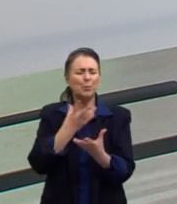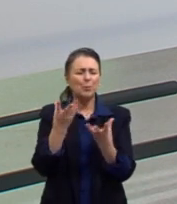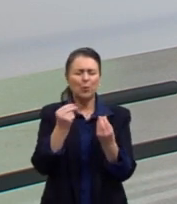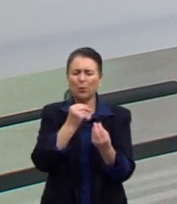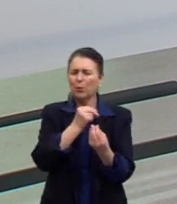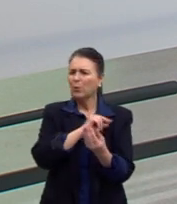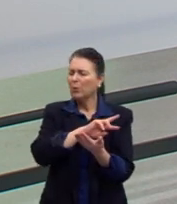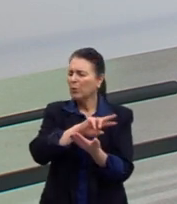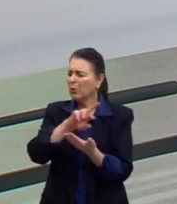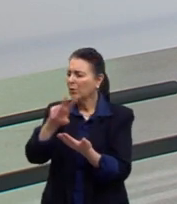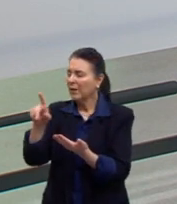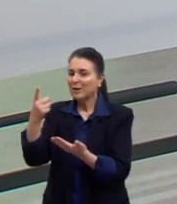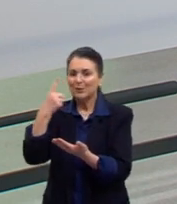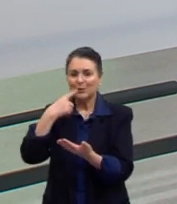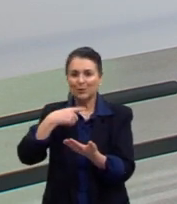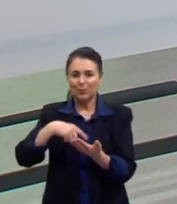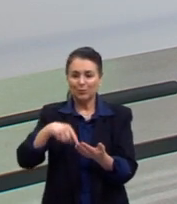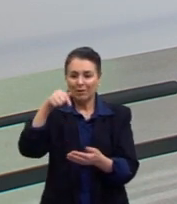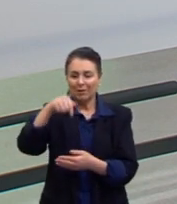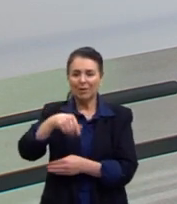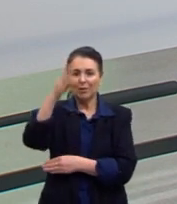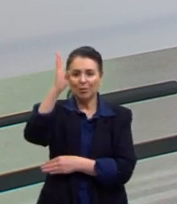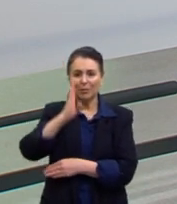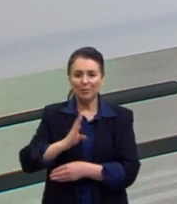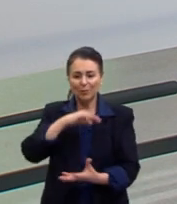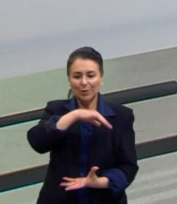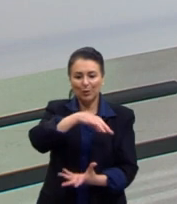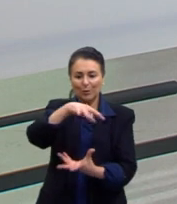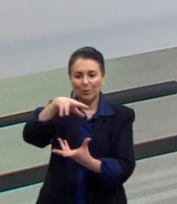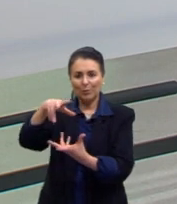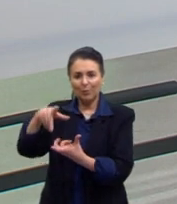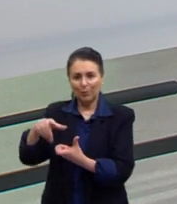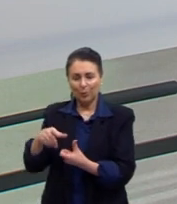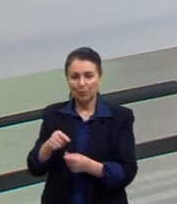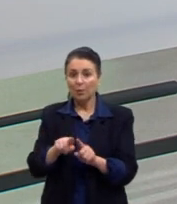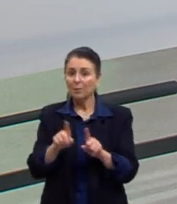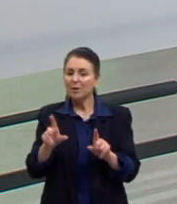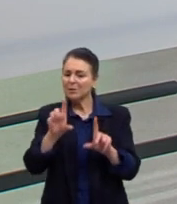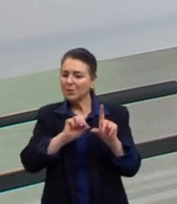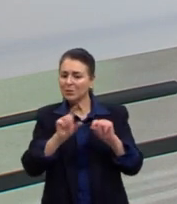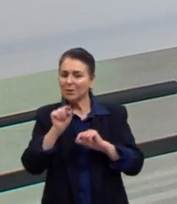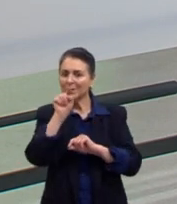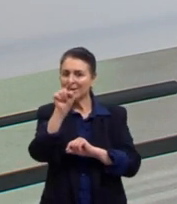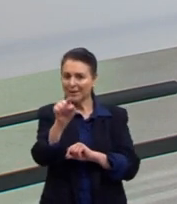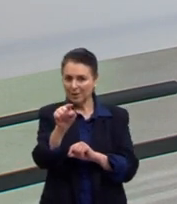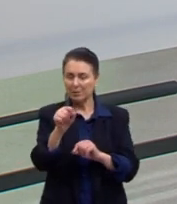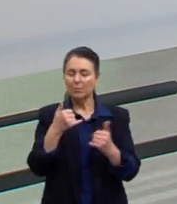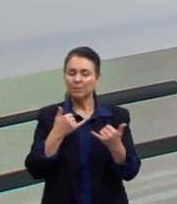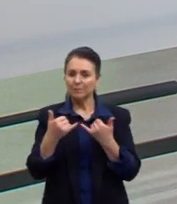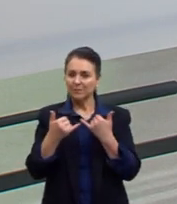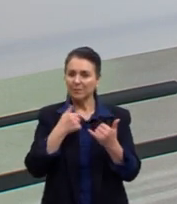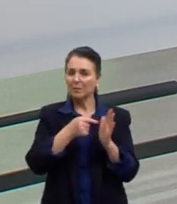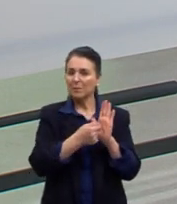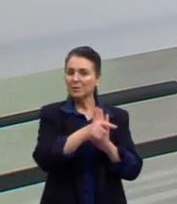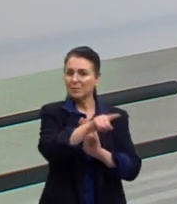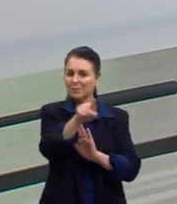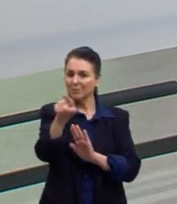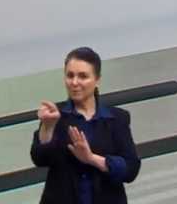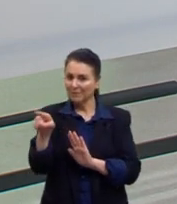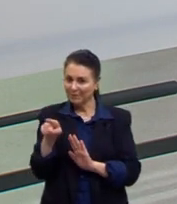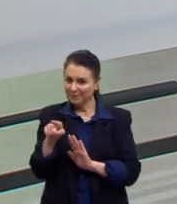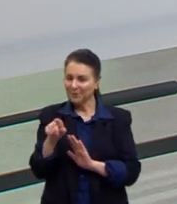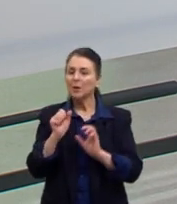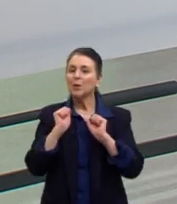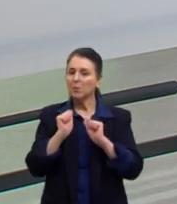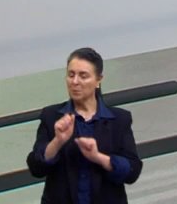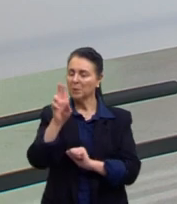outros aqui brasileiros e internacionais mas eu trouxe esses aí como um exemplo que vocês podem